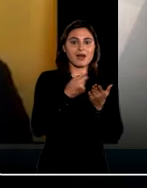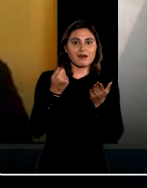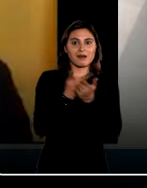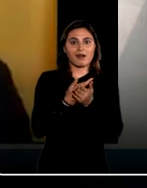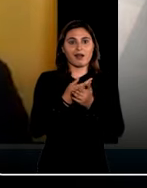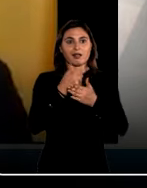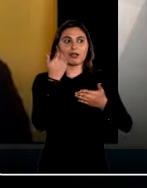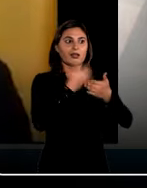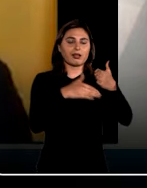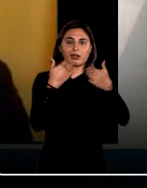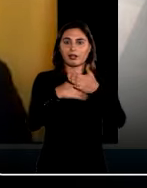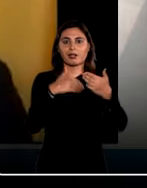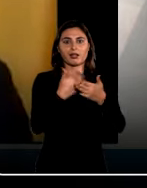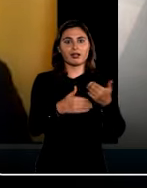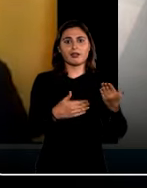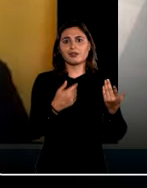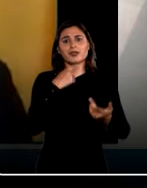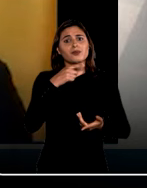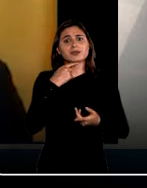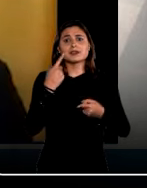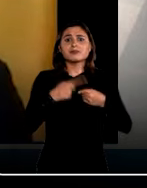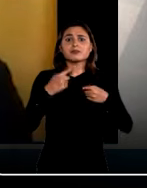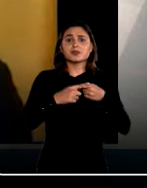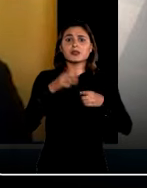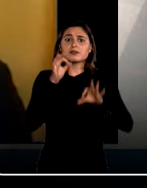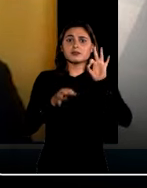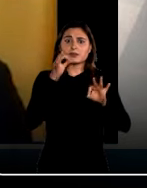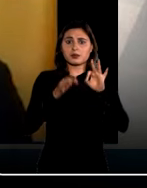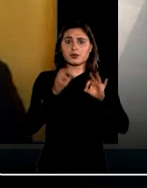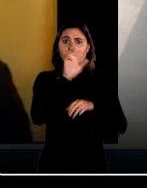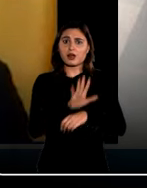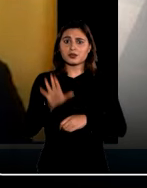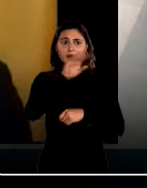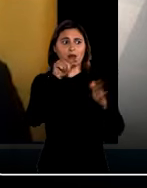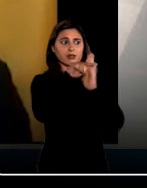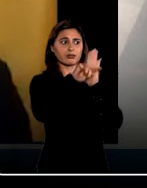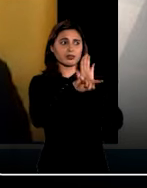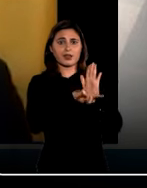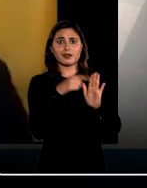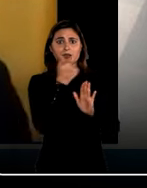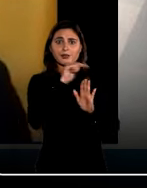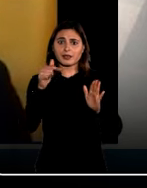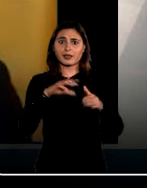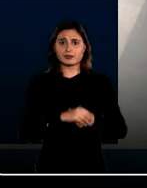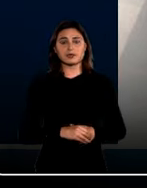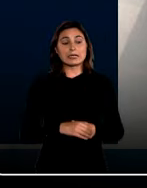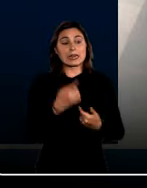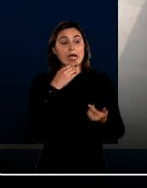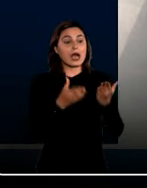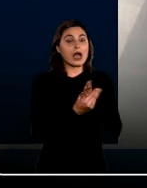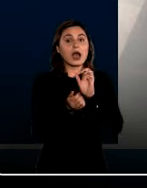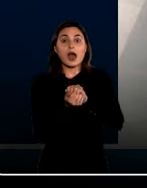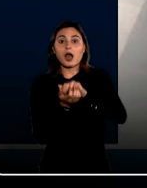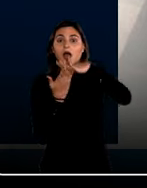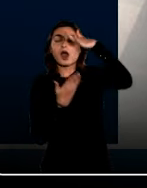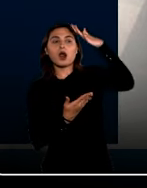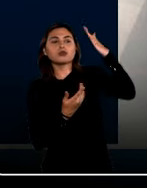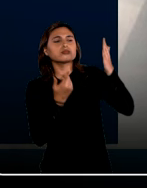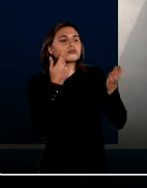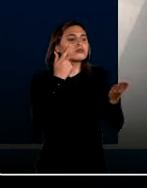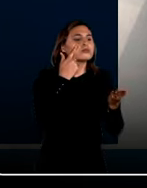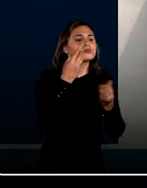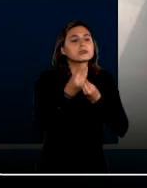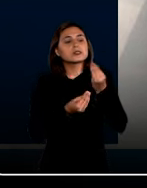morais coletivos porque o Tribunal Regional nem chegou a examinar se no caso dos Autos realmente existem